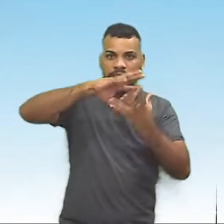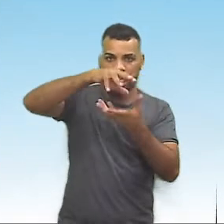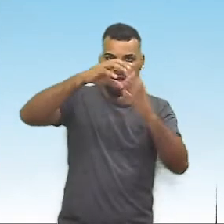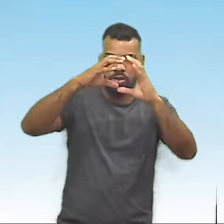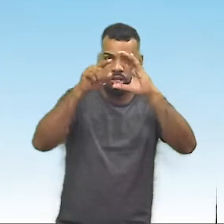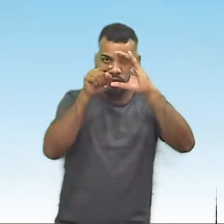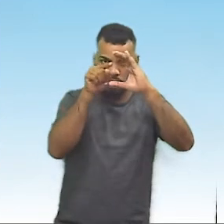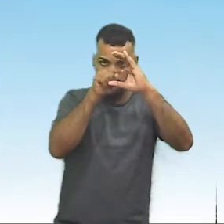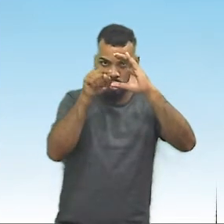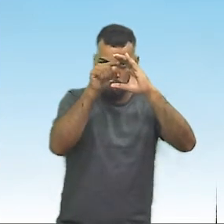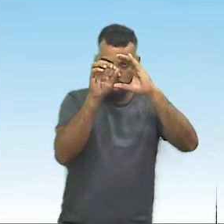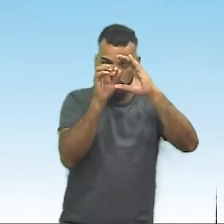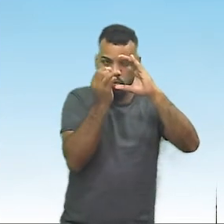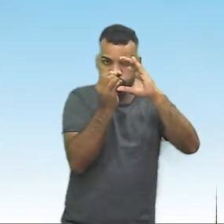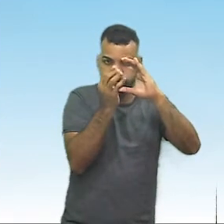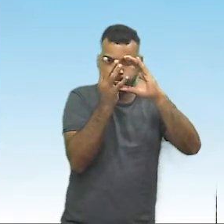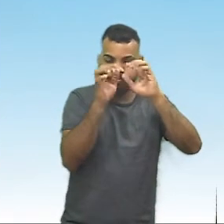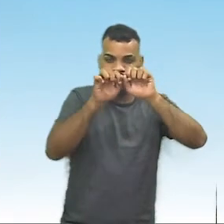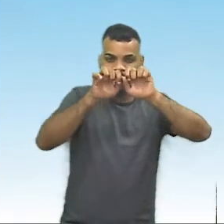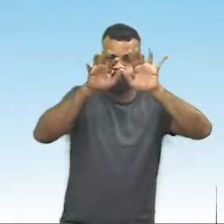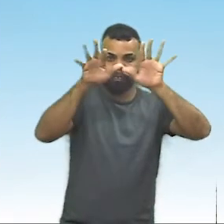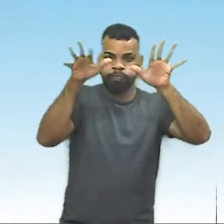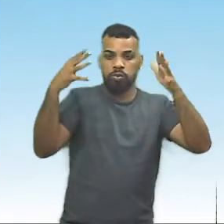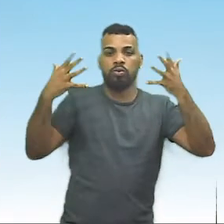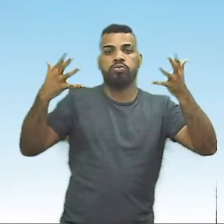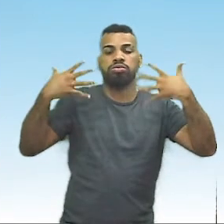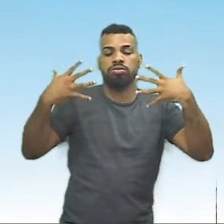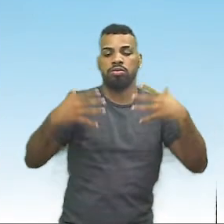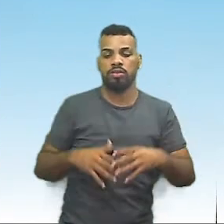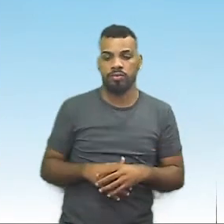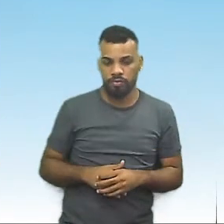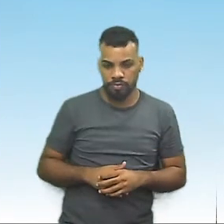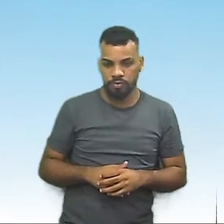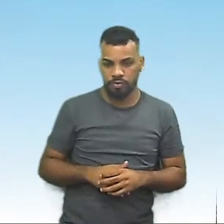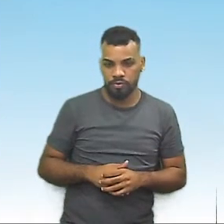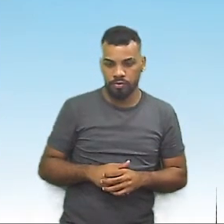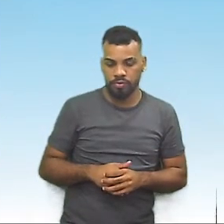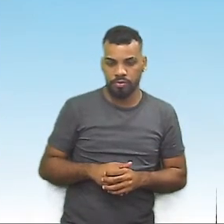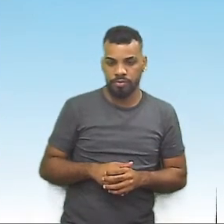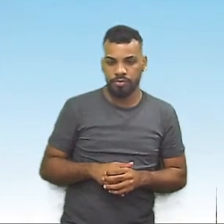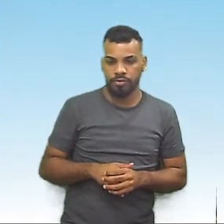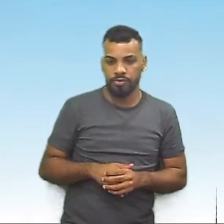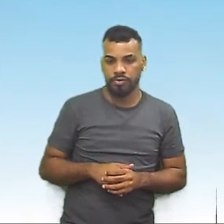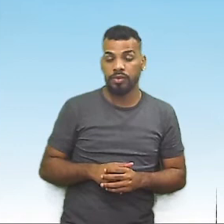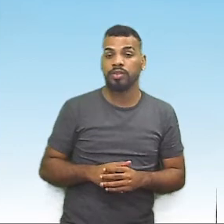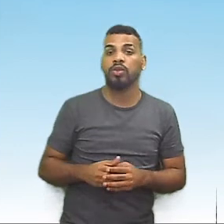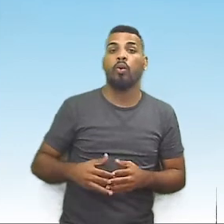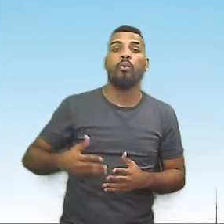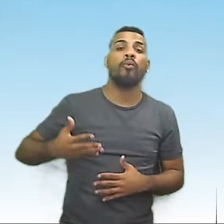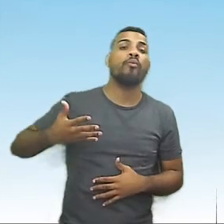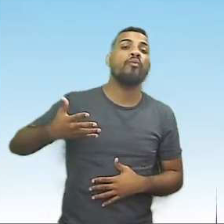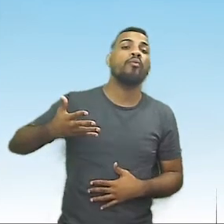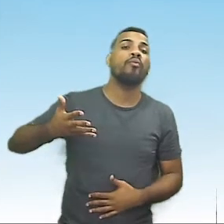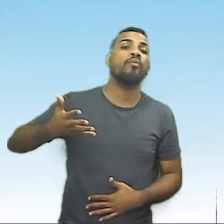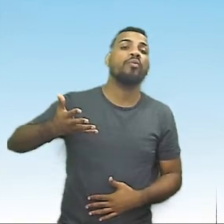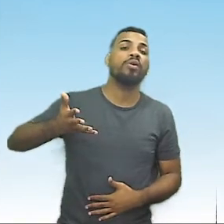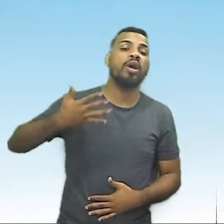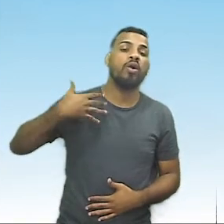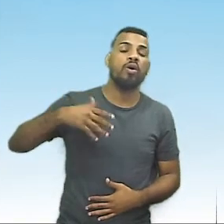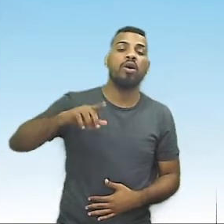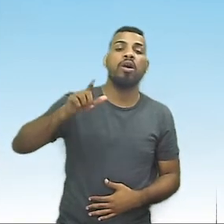por condução, ou seja, a troca do calor ocorre através